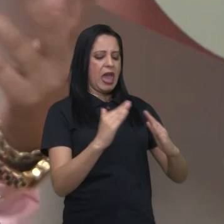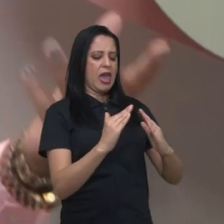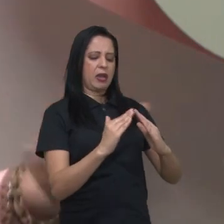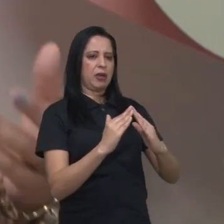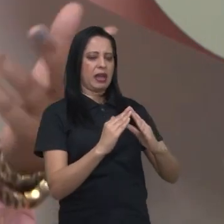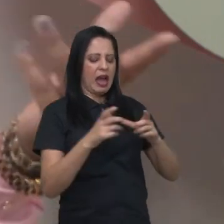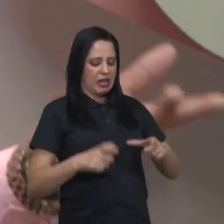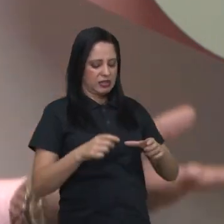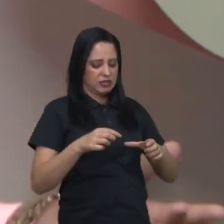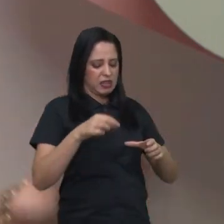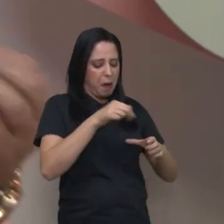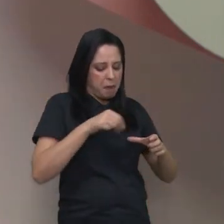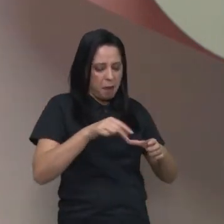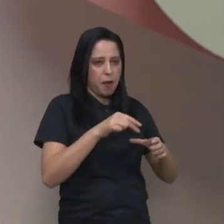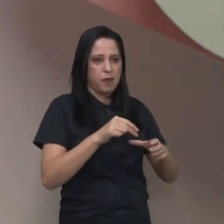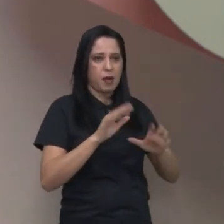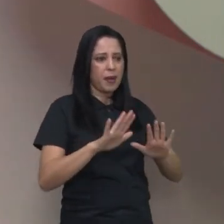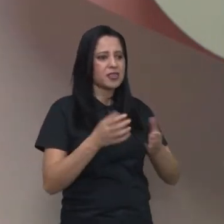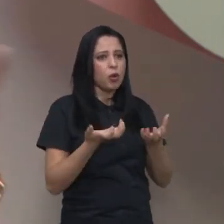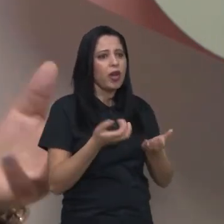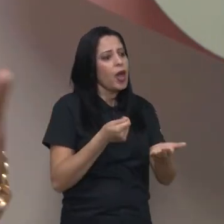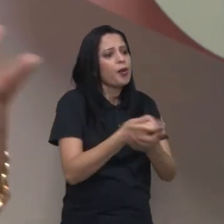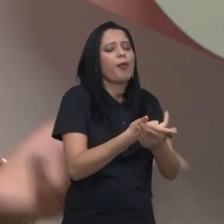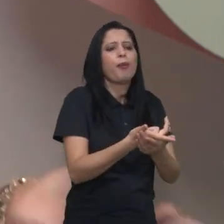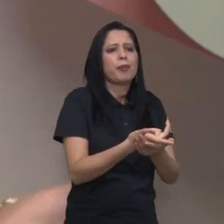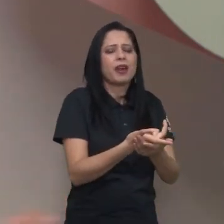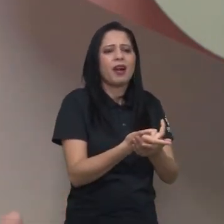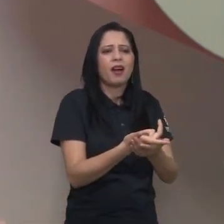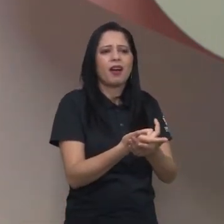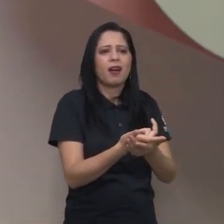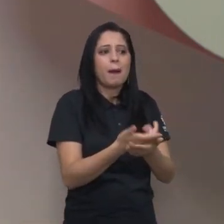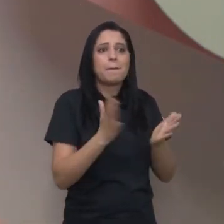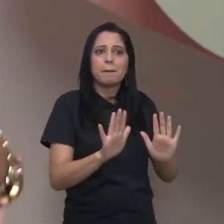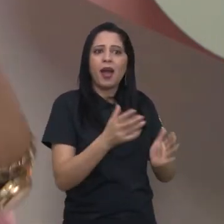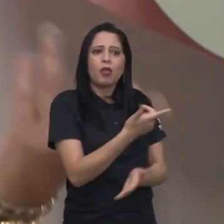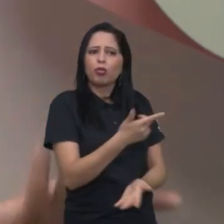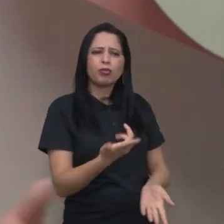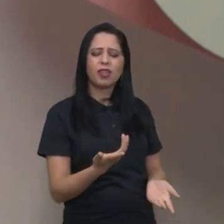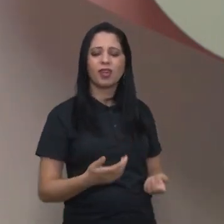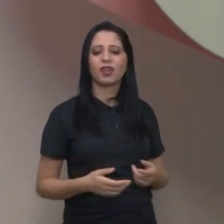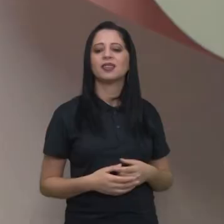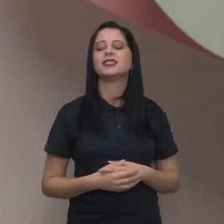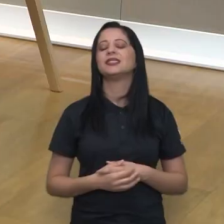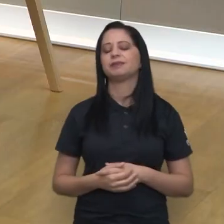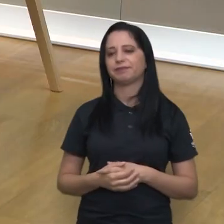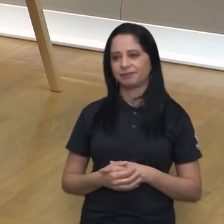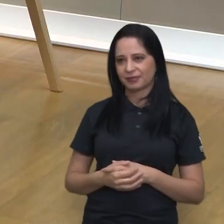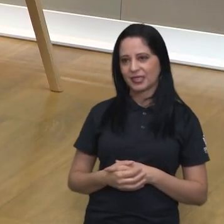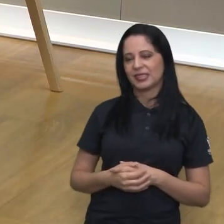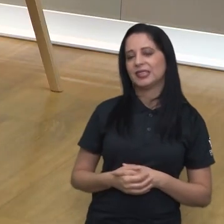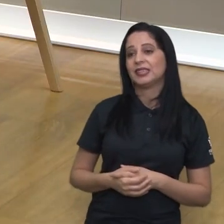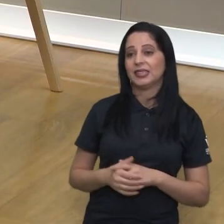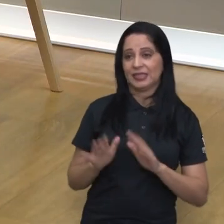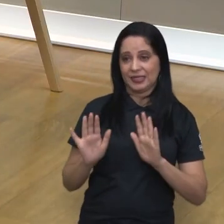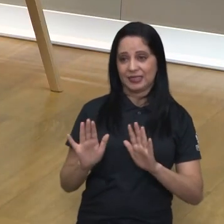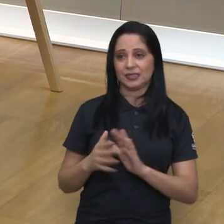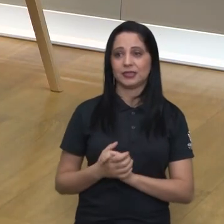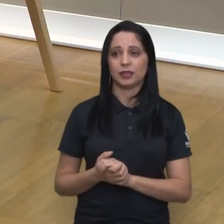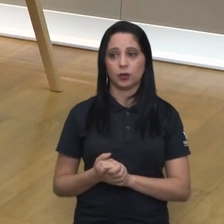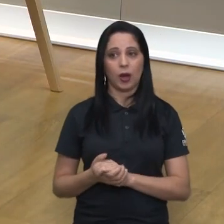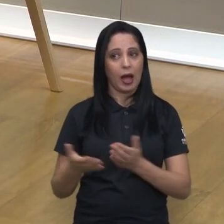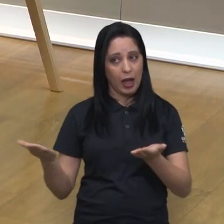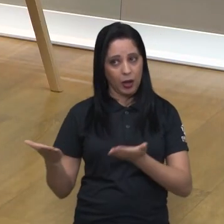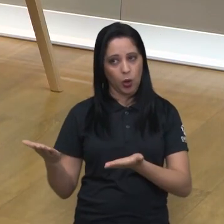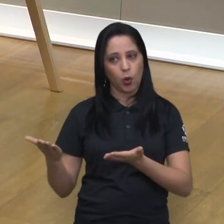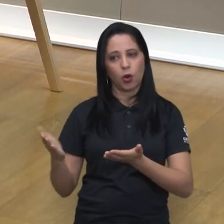primeiro para sentir, saber como que é o preparo, o sabor. Por que você acha que elas sumiram do mercado? Hoje a gente tem visto um